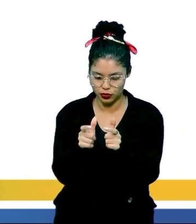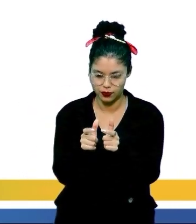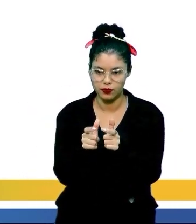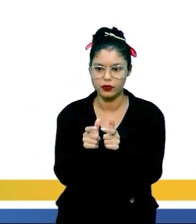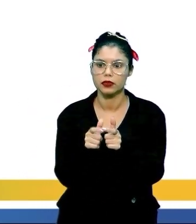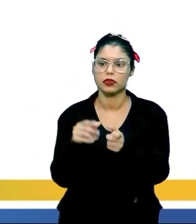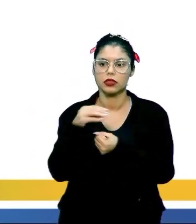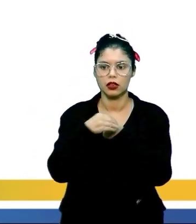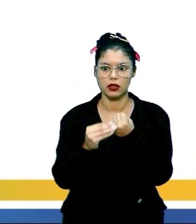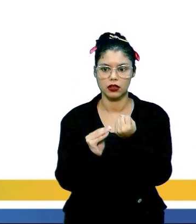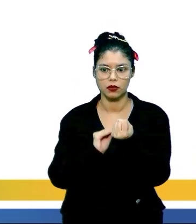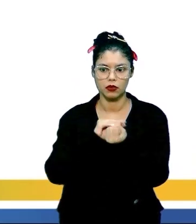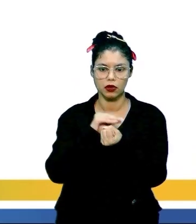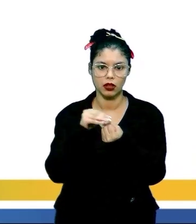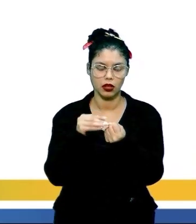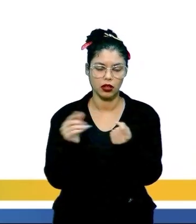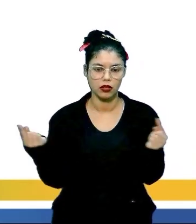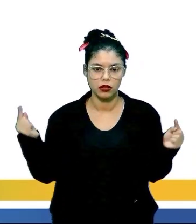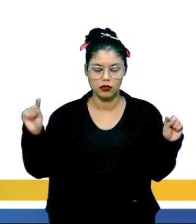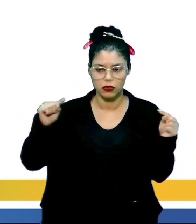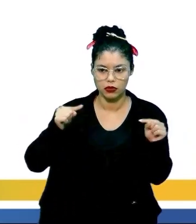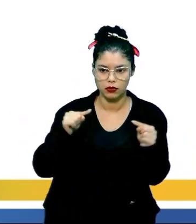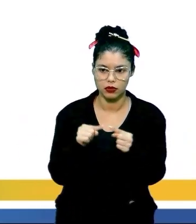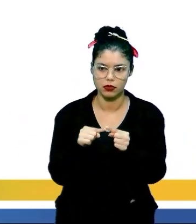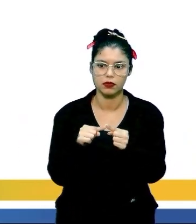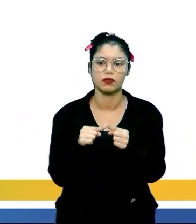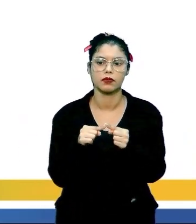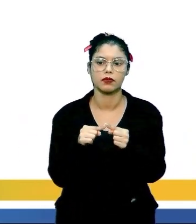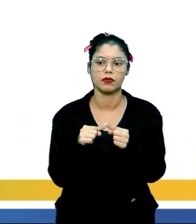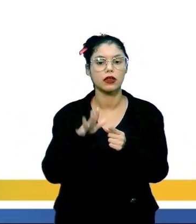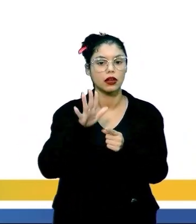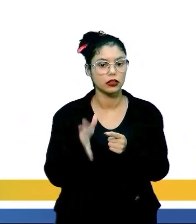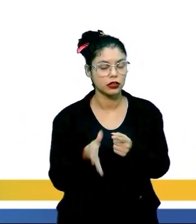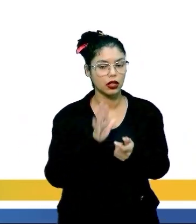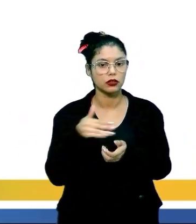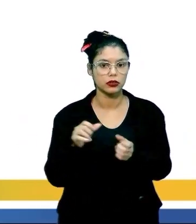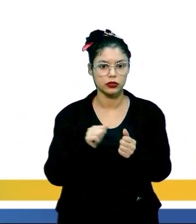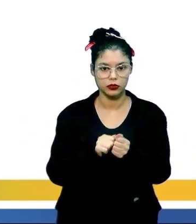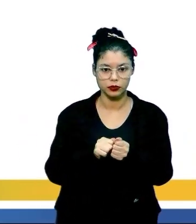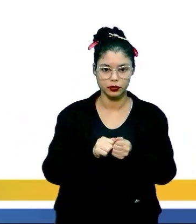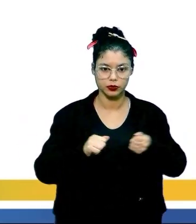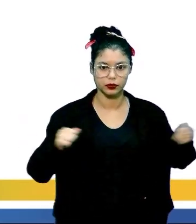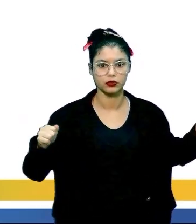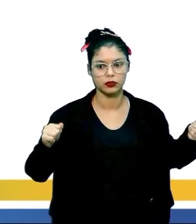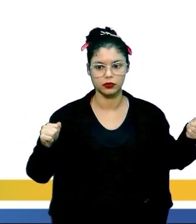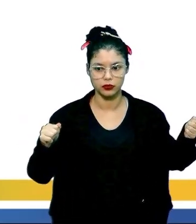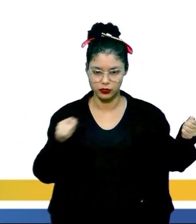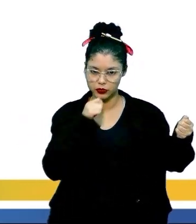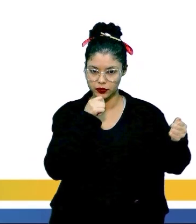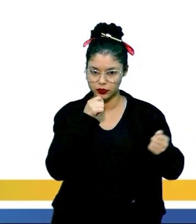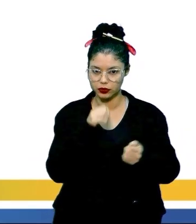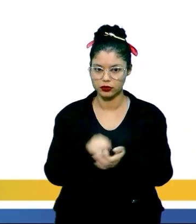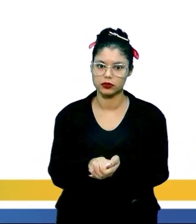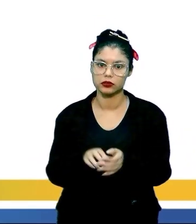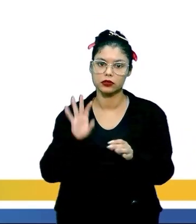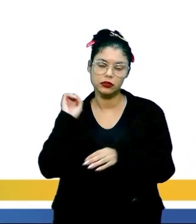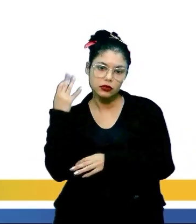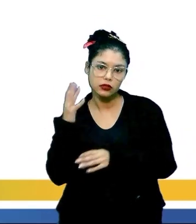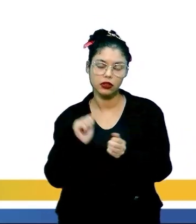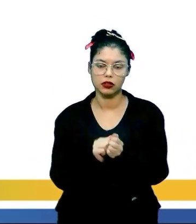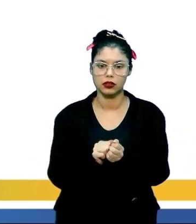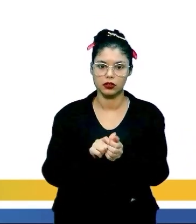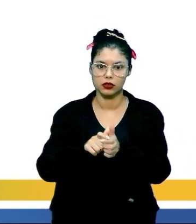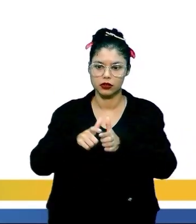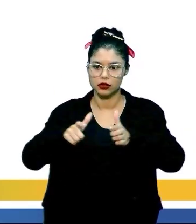as moléculas estão se aproximando. Tudo bem? Já quando eu puxo esse êmbolo da seringa para trás, eu vou ter